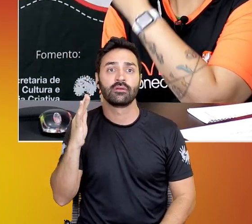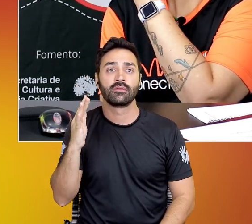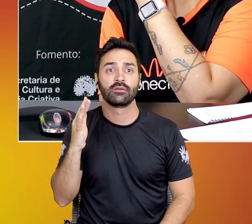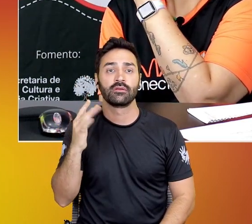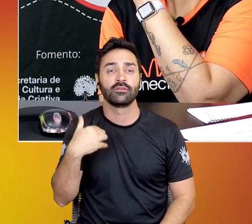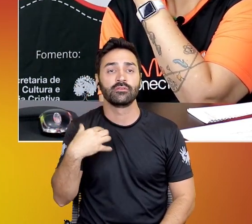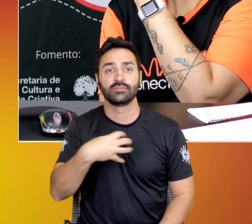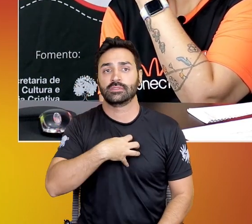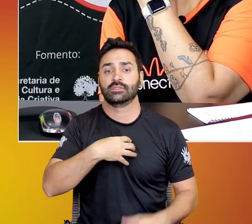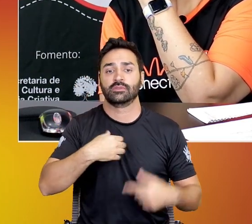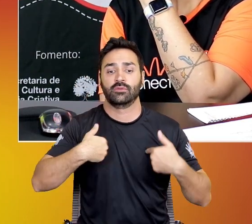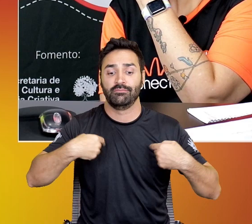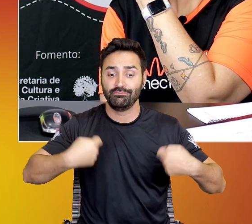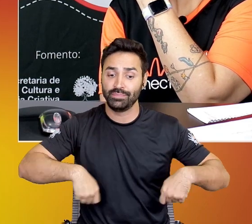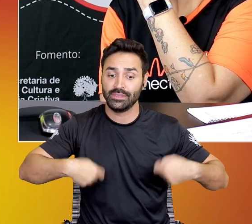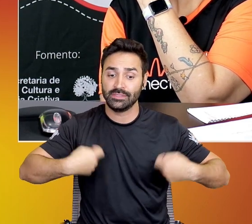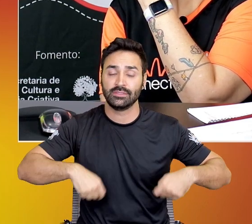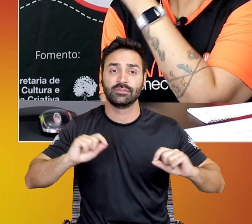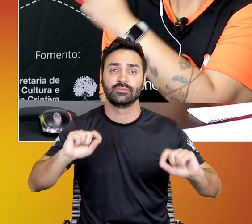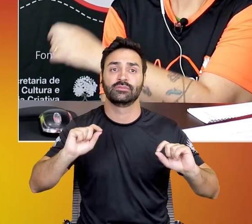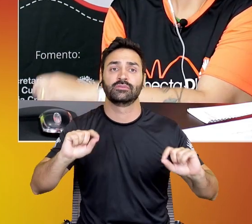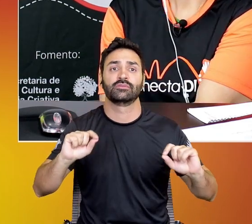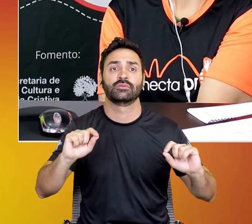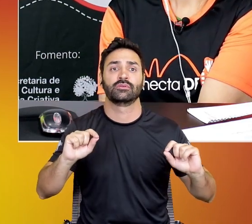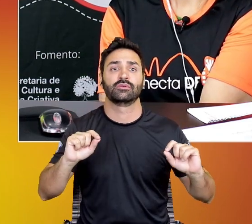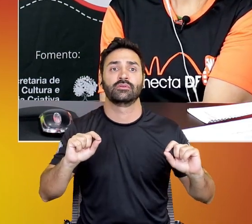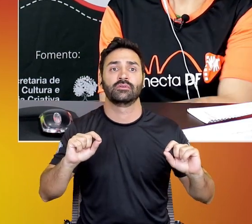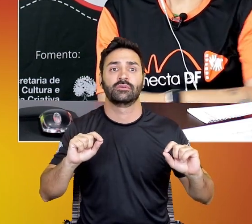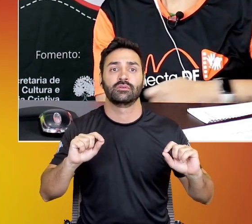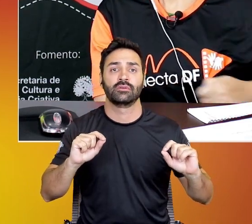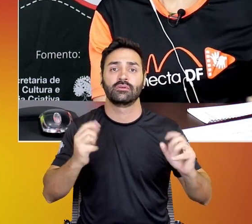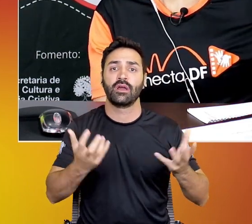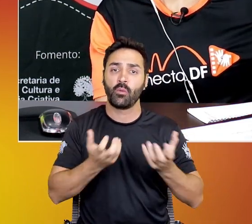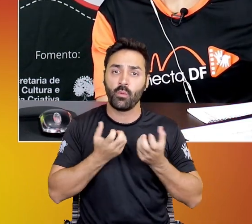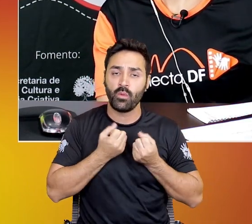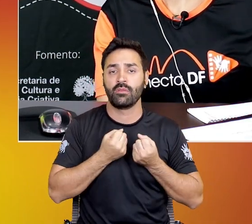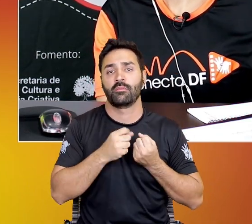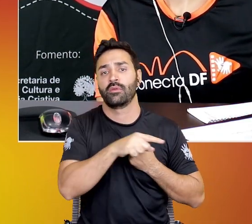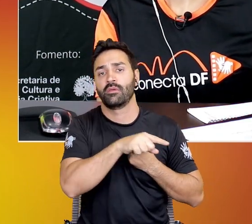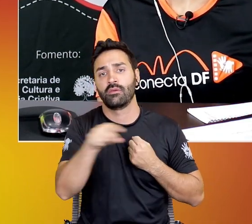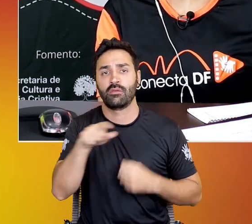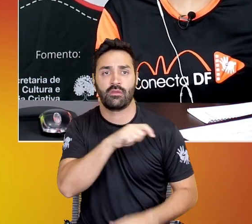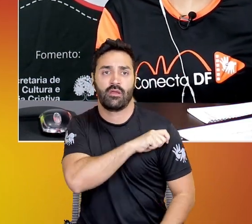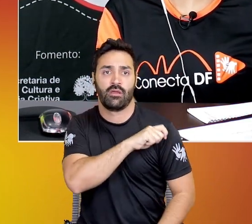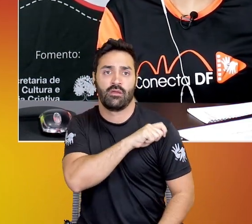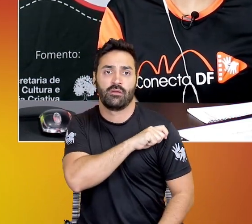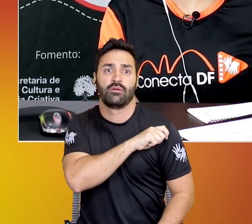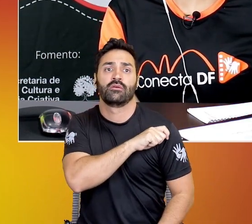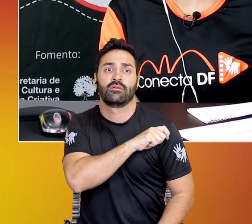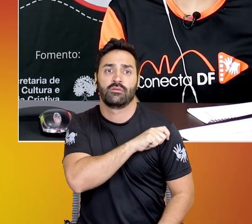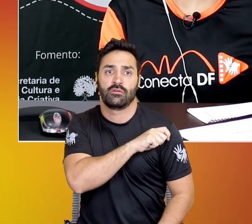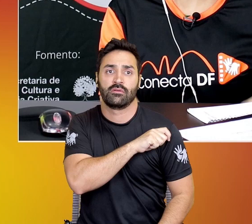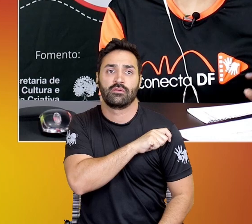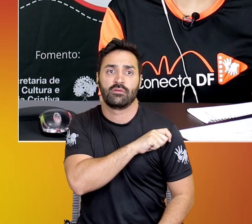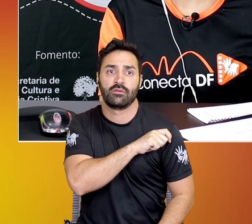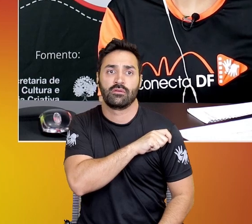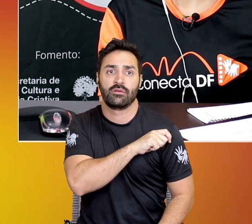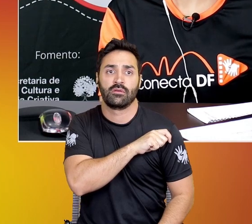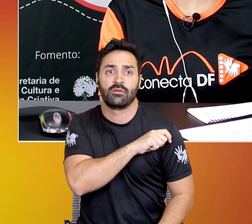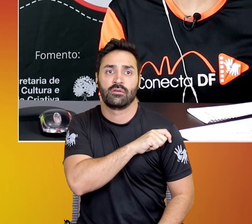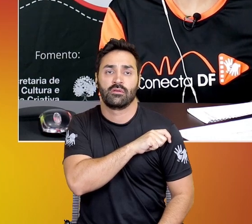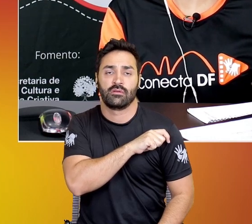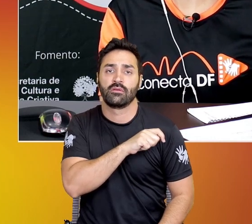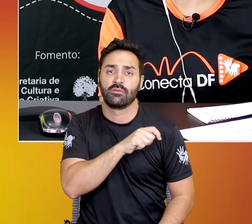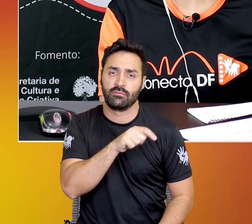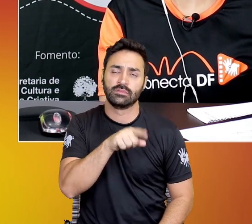sinto que eu preciso ter esse acolhimento também com esses alunos. Esse pontapé inicial